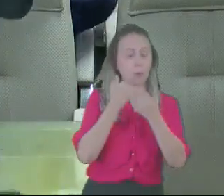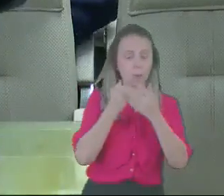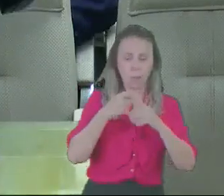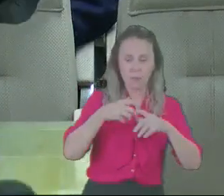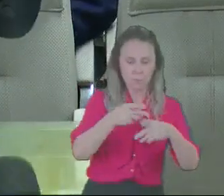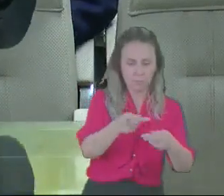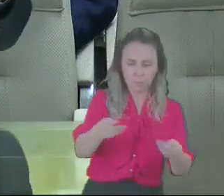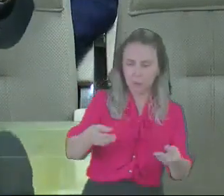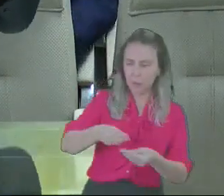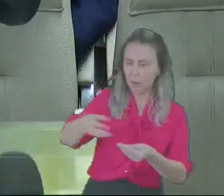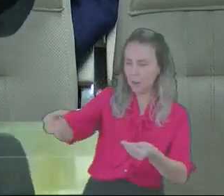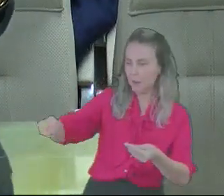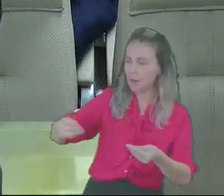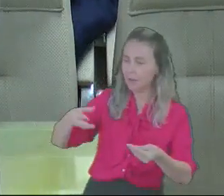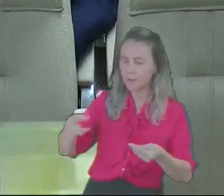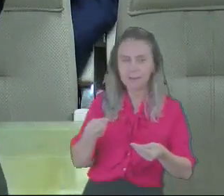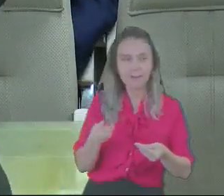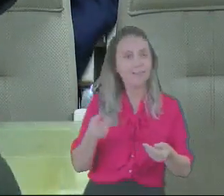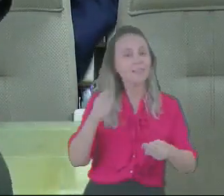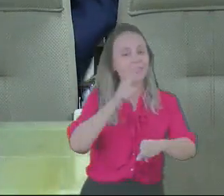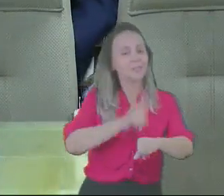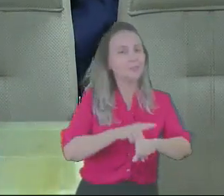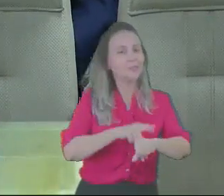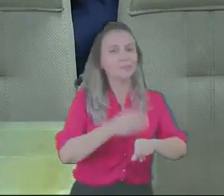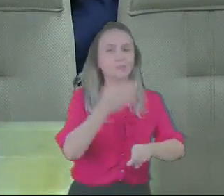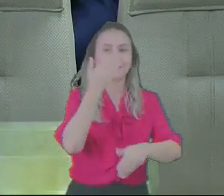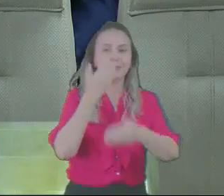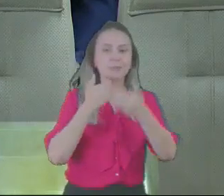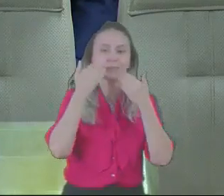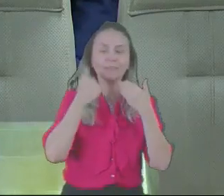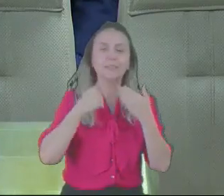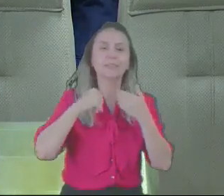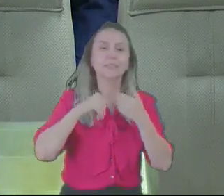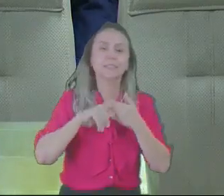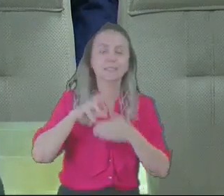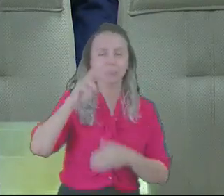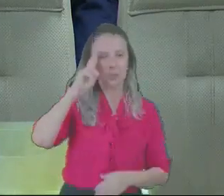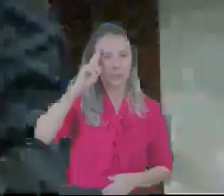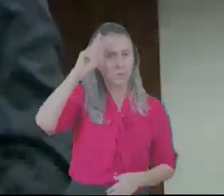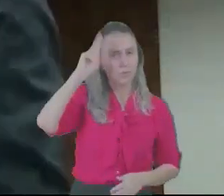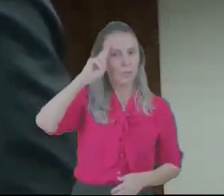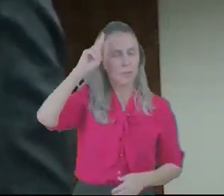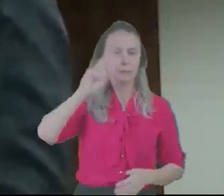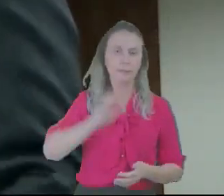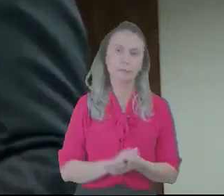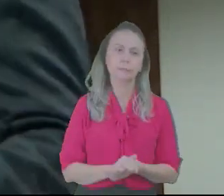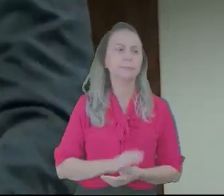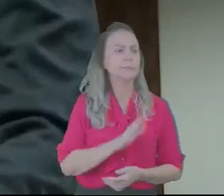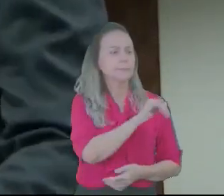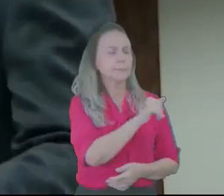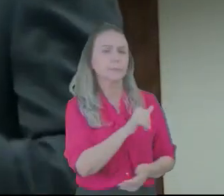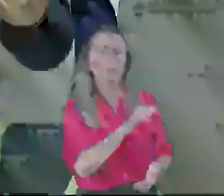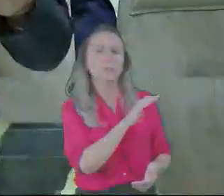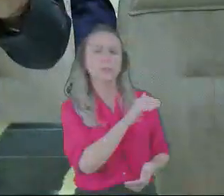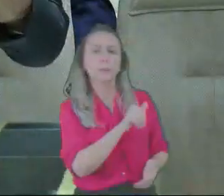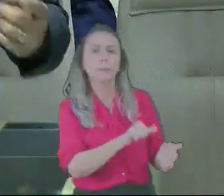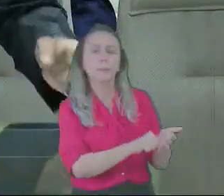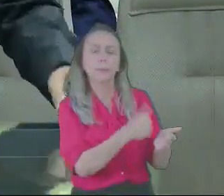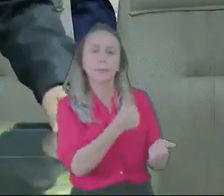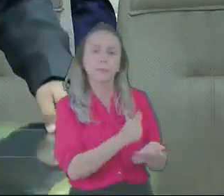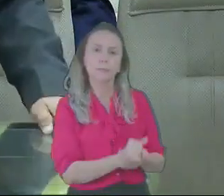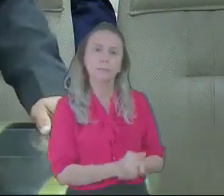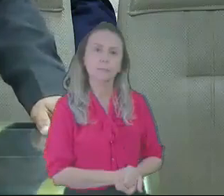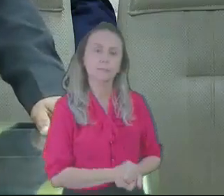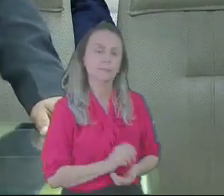mesa agora e com grande fazendeiro aí ele manda chamar o primeiro o primeiro